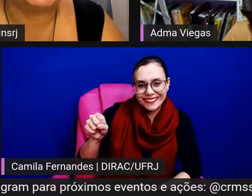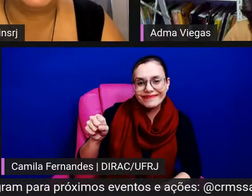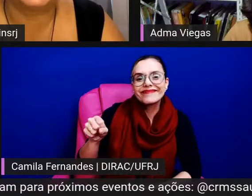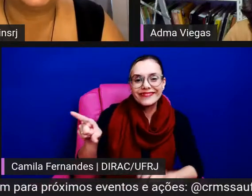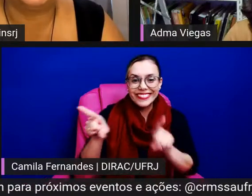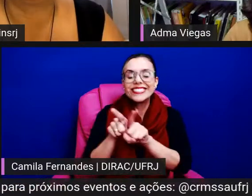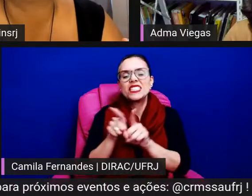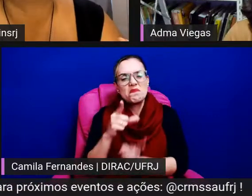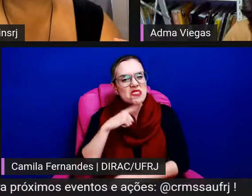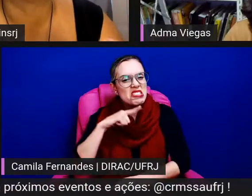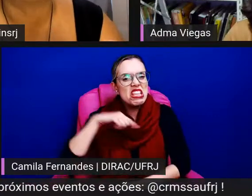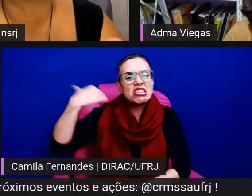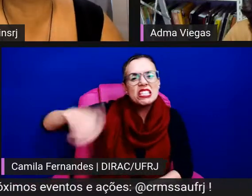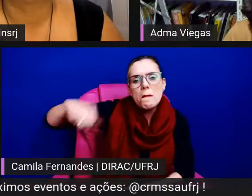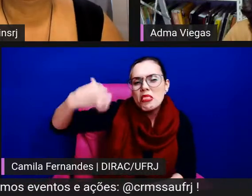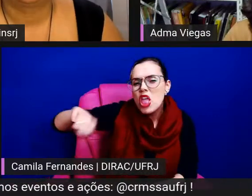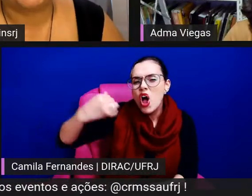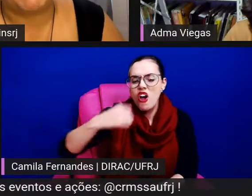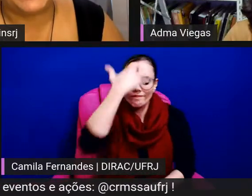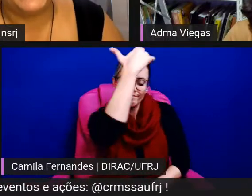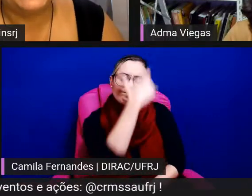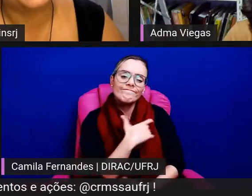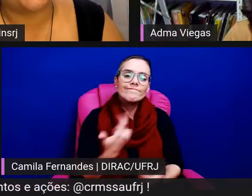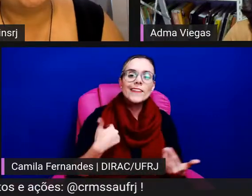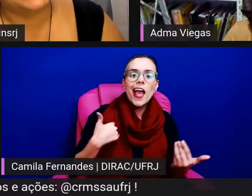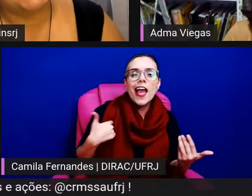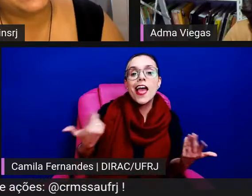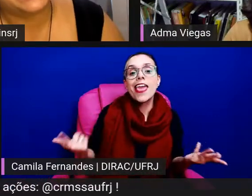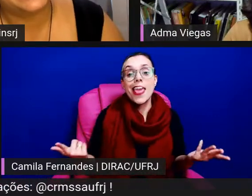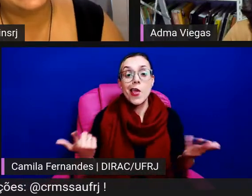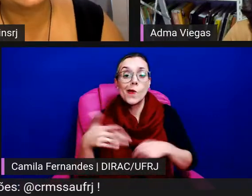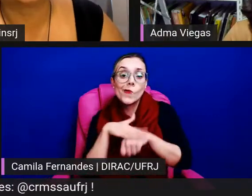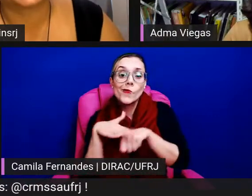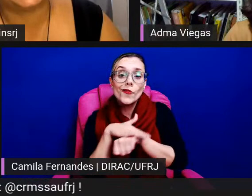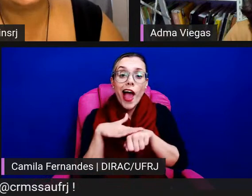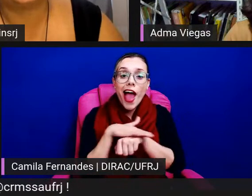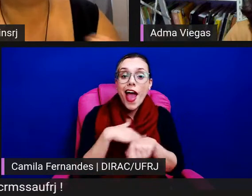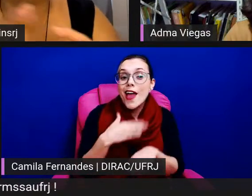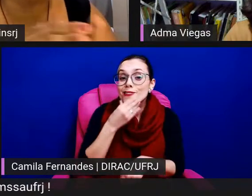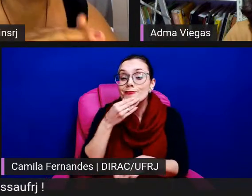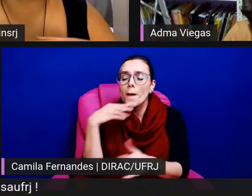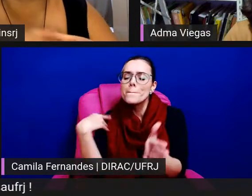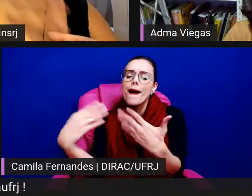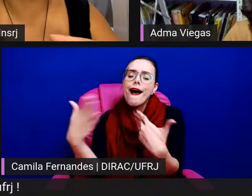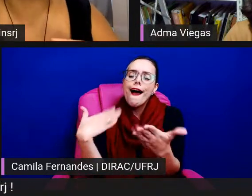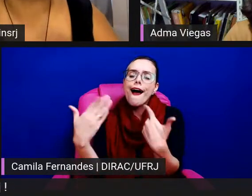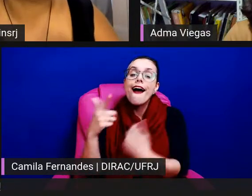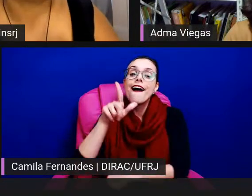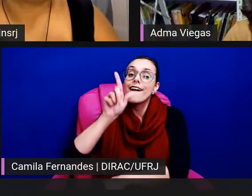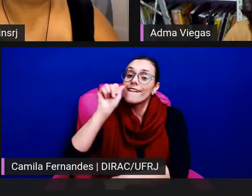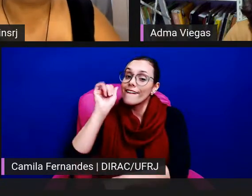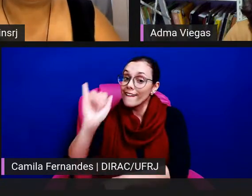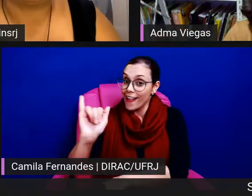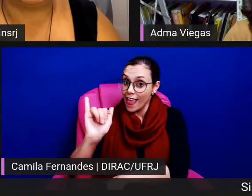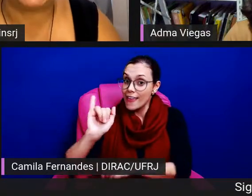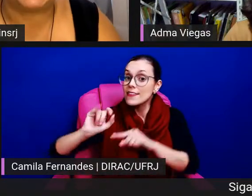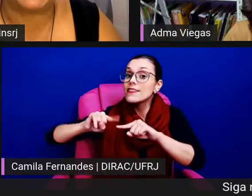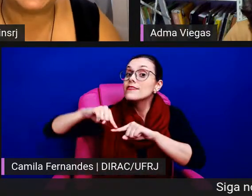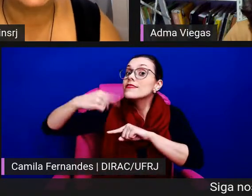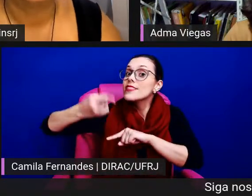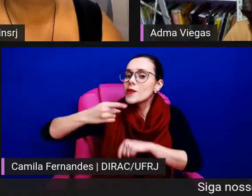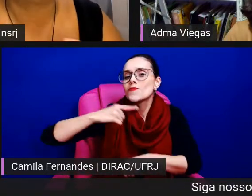muitas sapatonas, como eu, geralmente começam com amigos homens, porque são os gays, e depois começam a ter mais